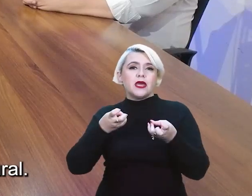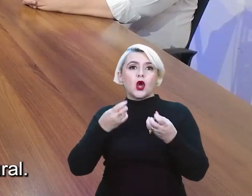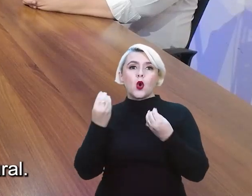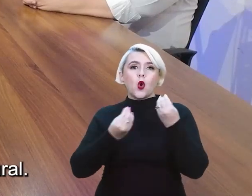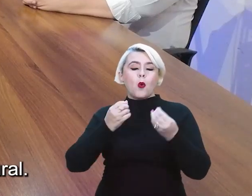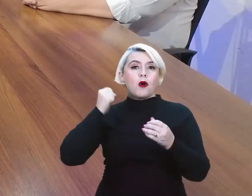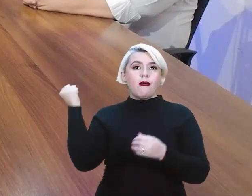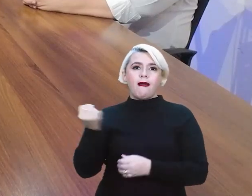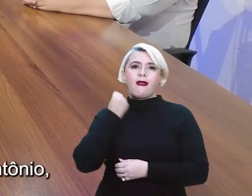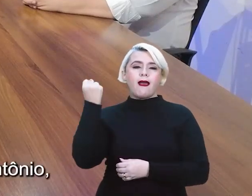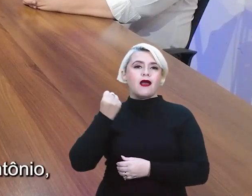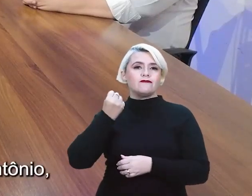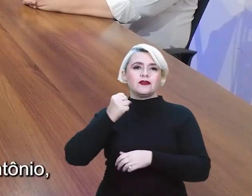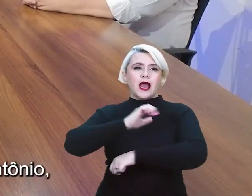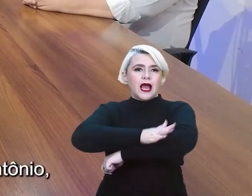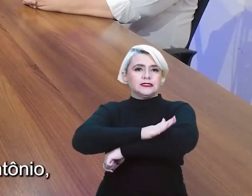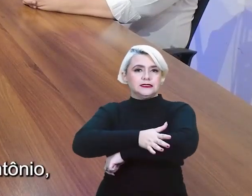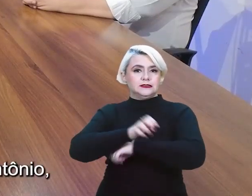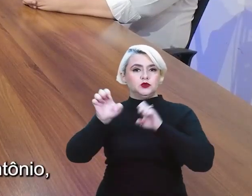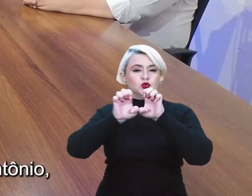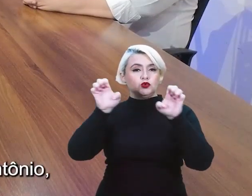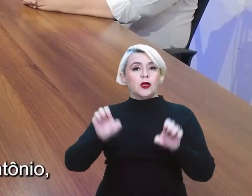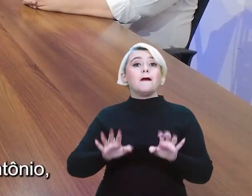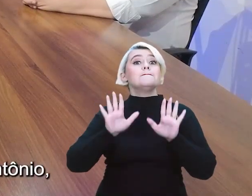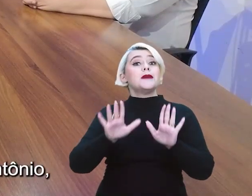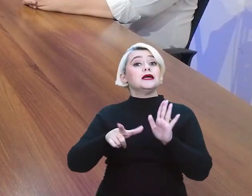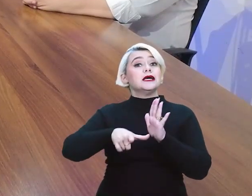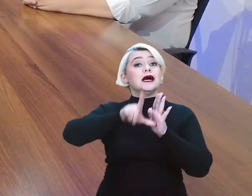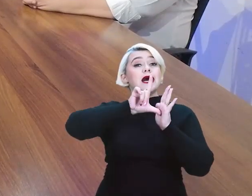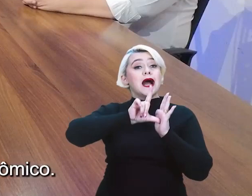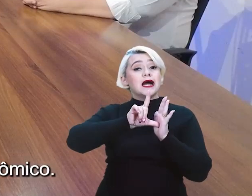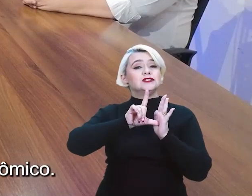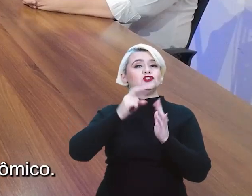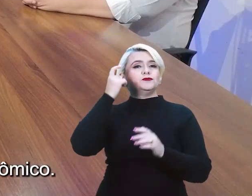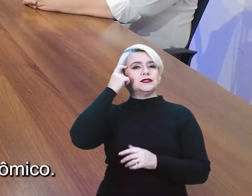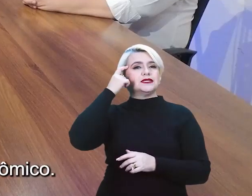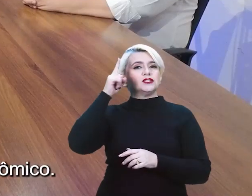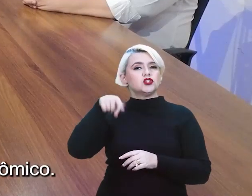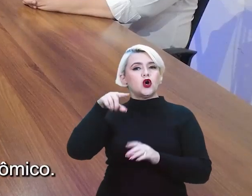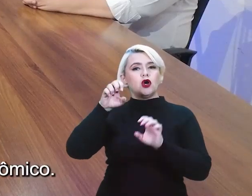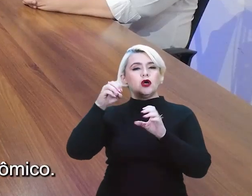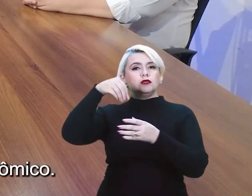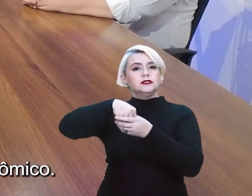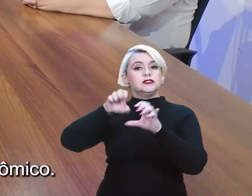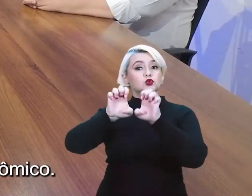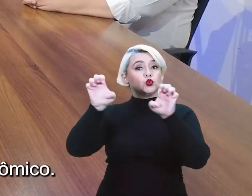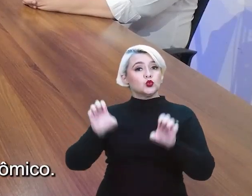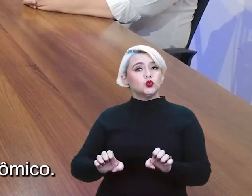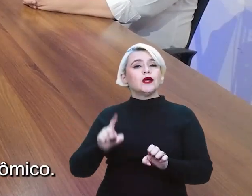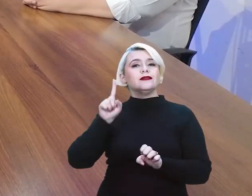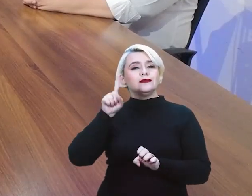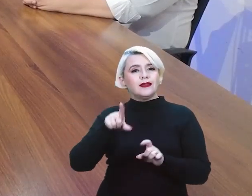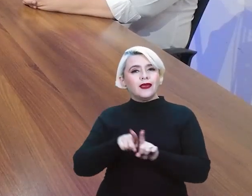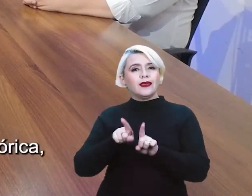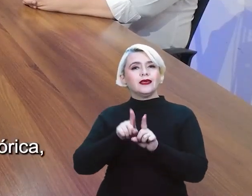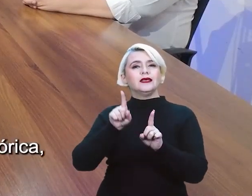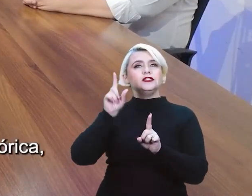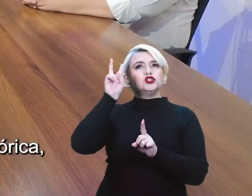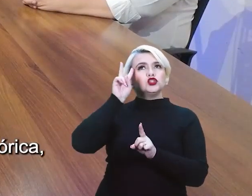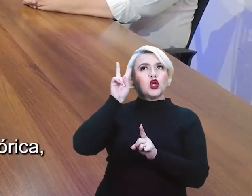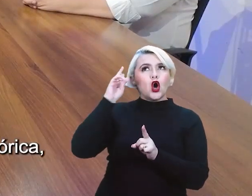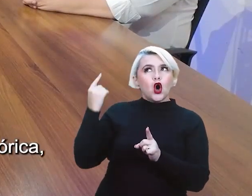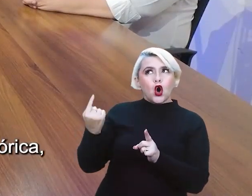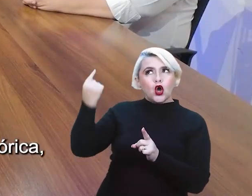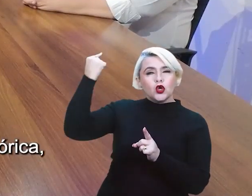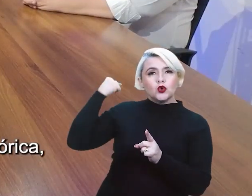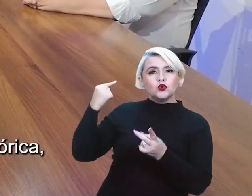racismo estrutural. Agora, antes de ser estrutural, Antônio, ele é histórico, sociológico e econômico. O racismo ele